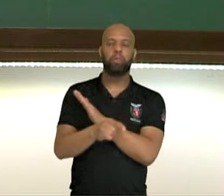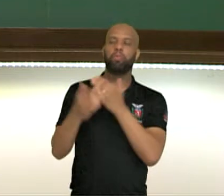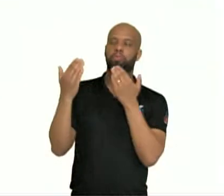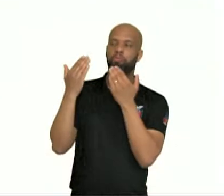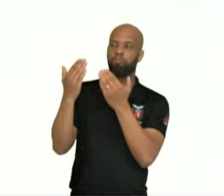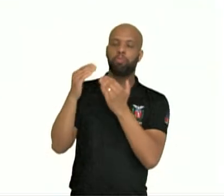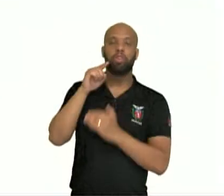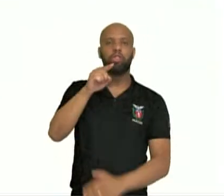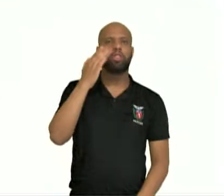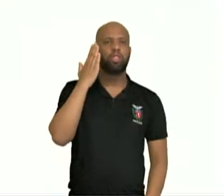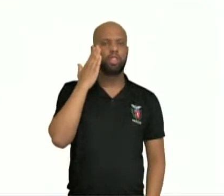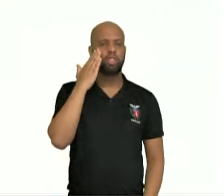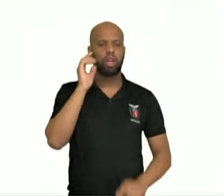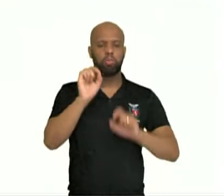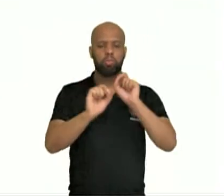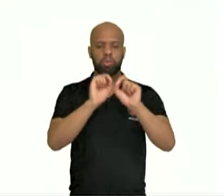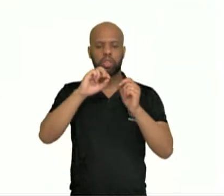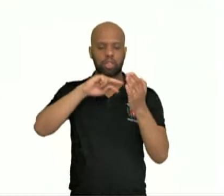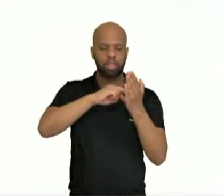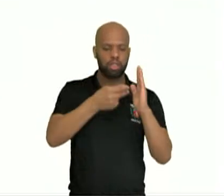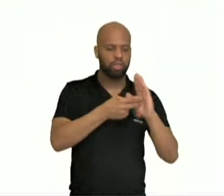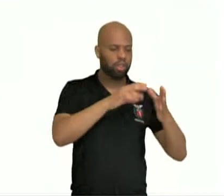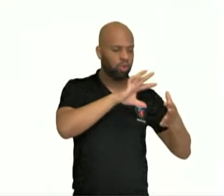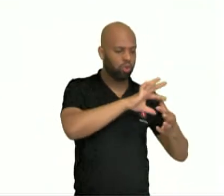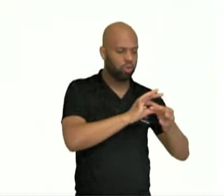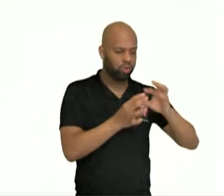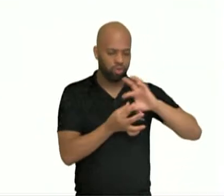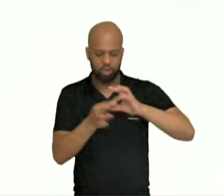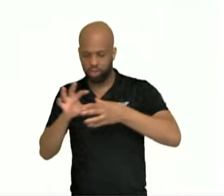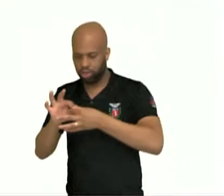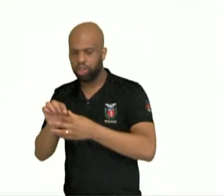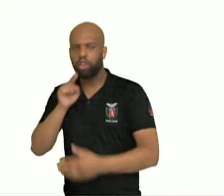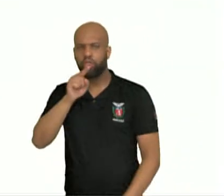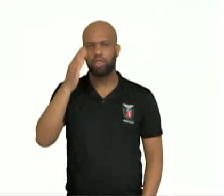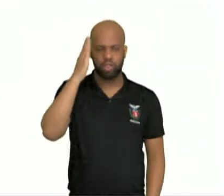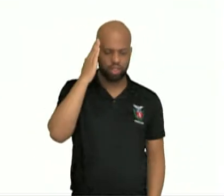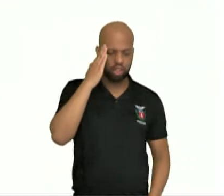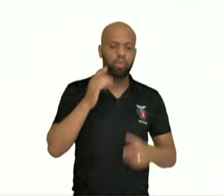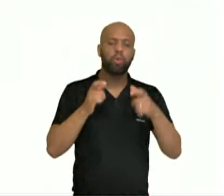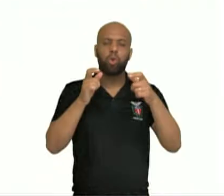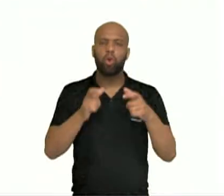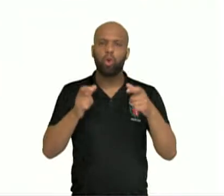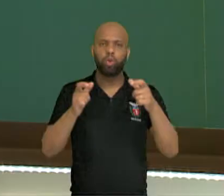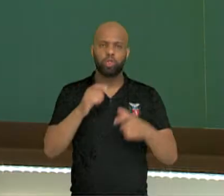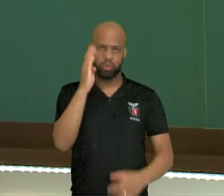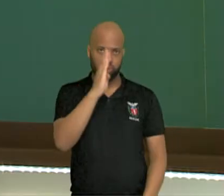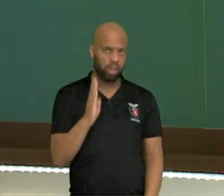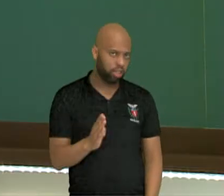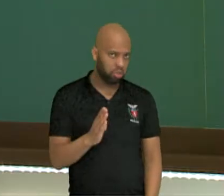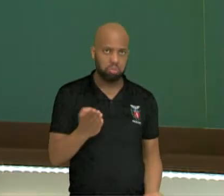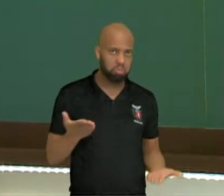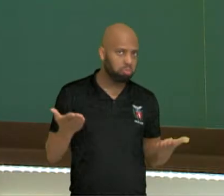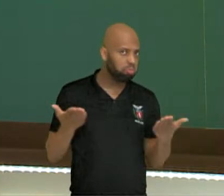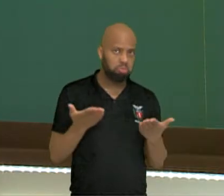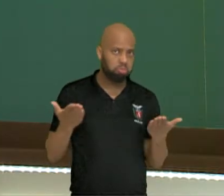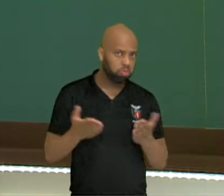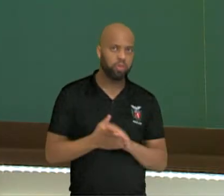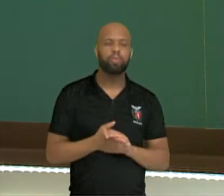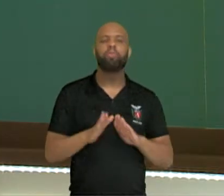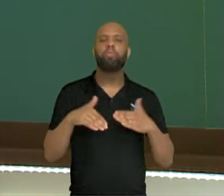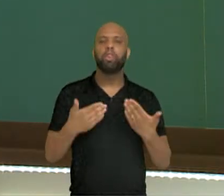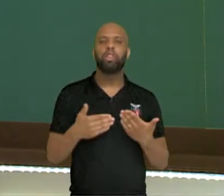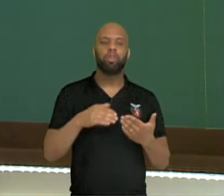você sabe o que é um continente? E você sabe em qual continente está o Brasil, o nosso país? Então, quando falamos o que